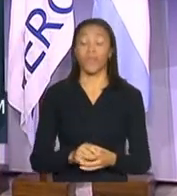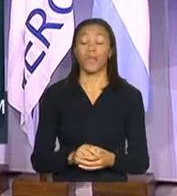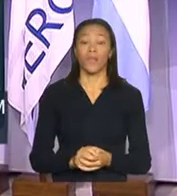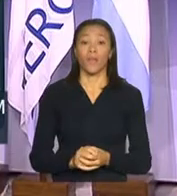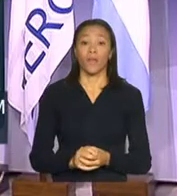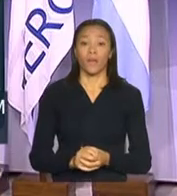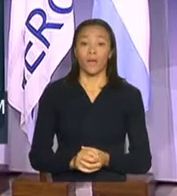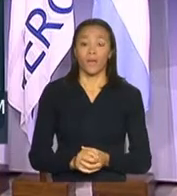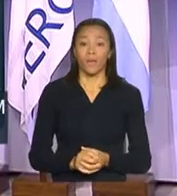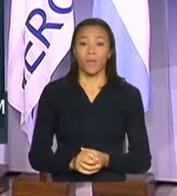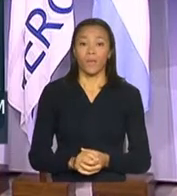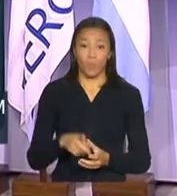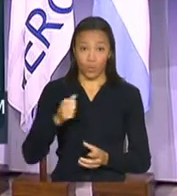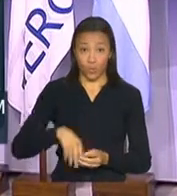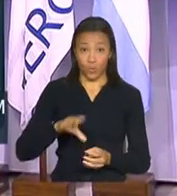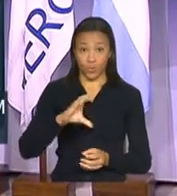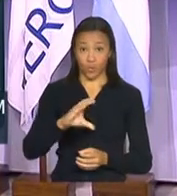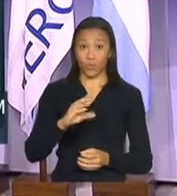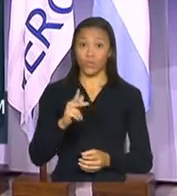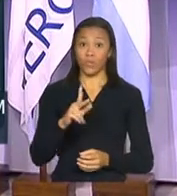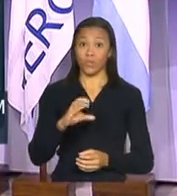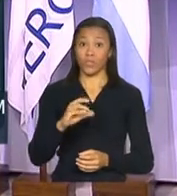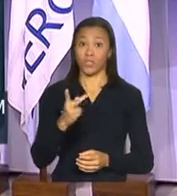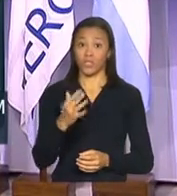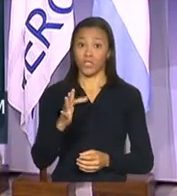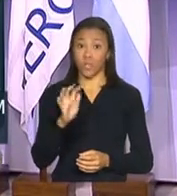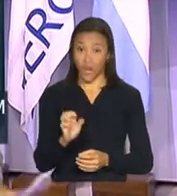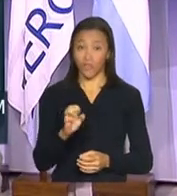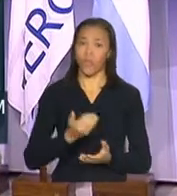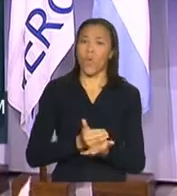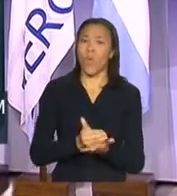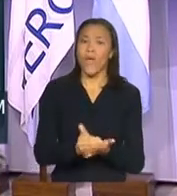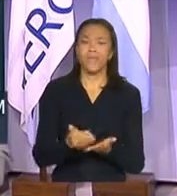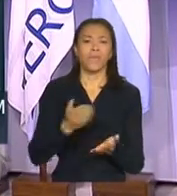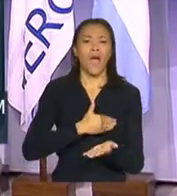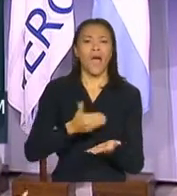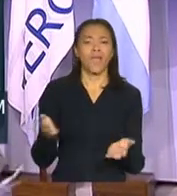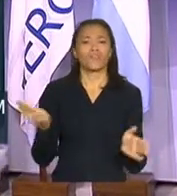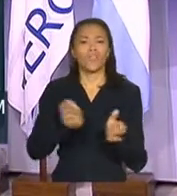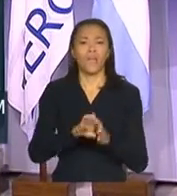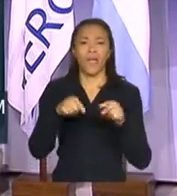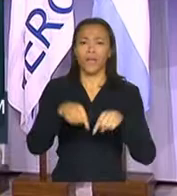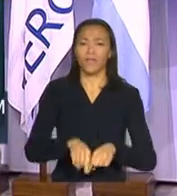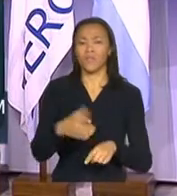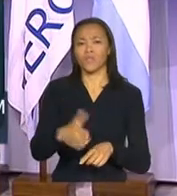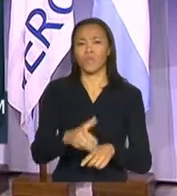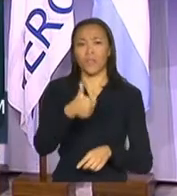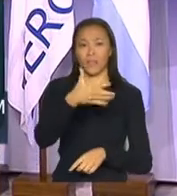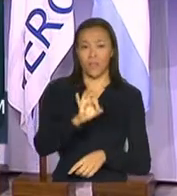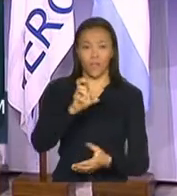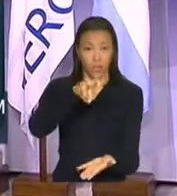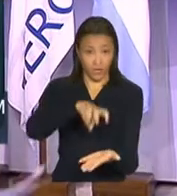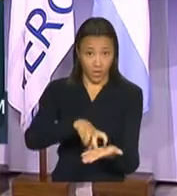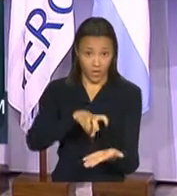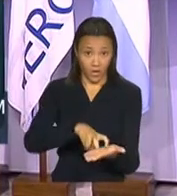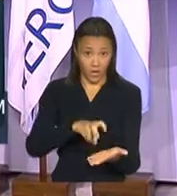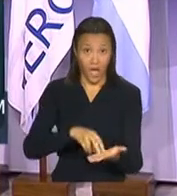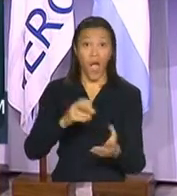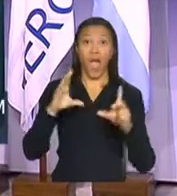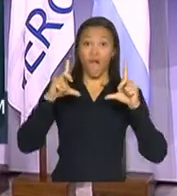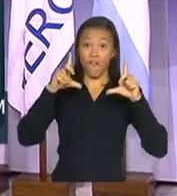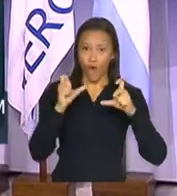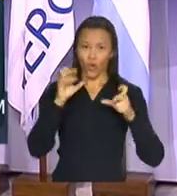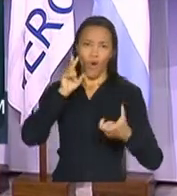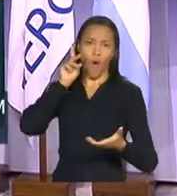que os chefes de estados comecem a chegar aqui por volta das 10 horas da manhã. A